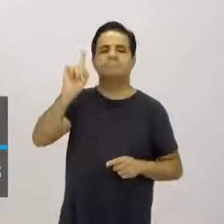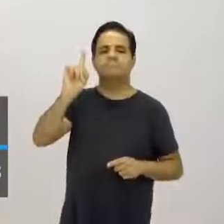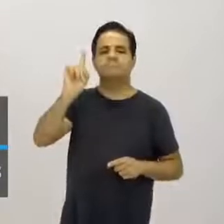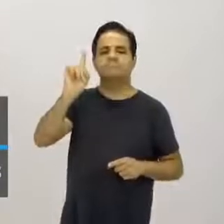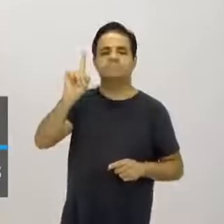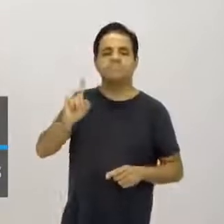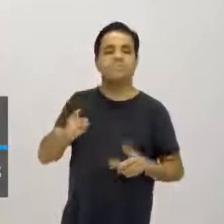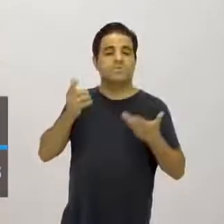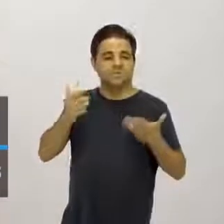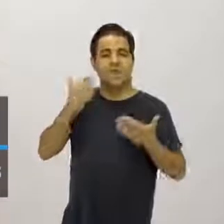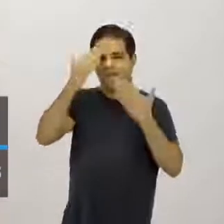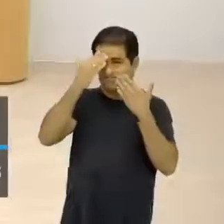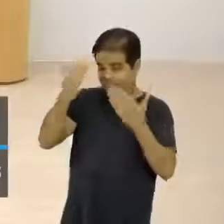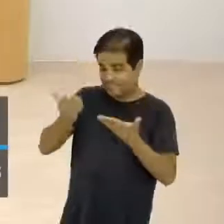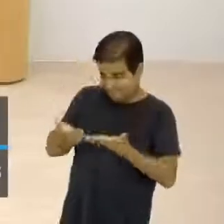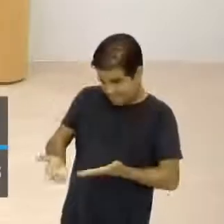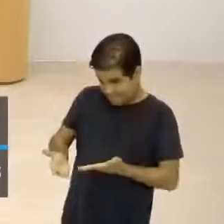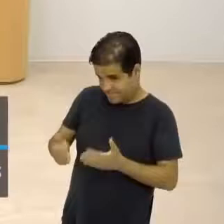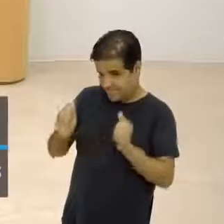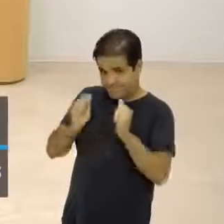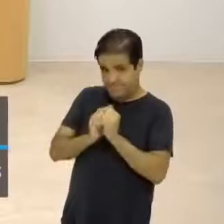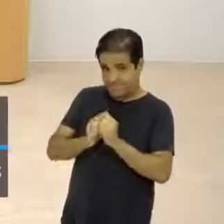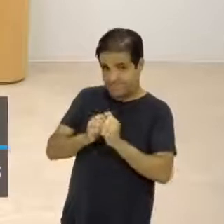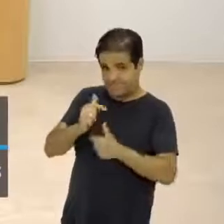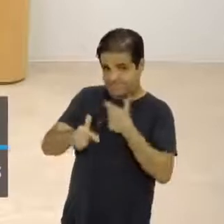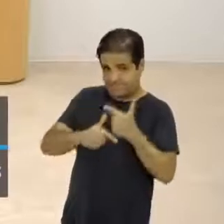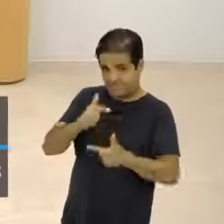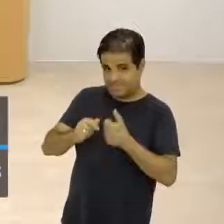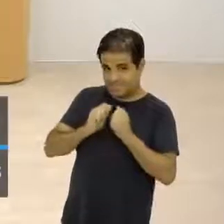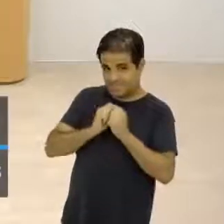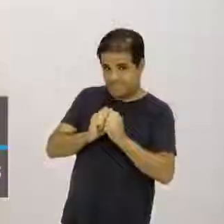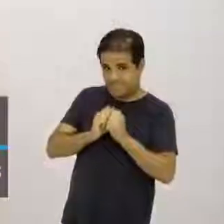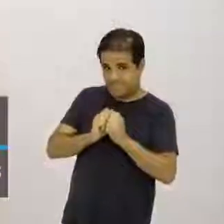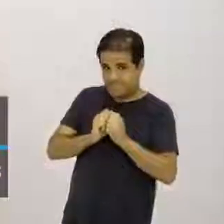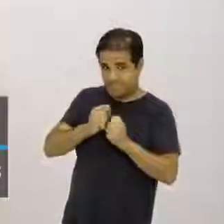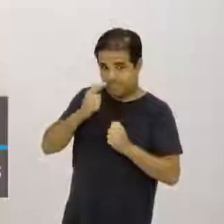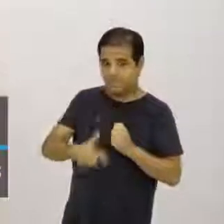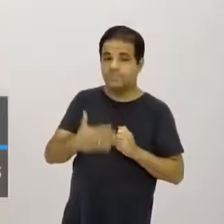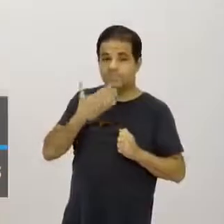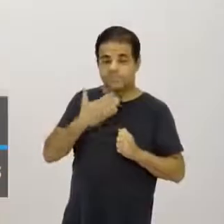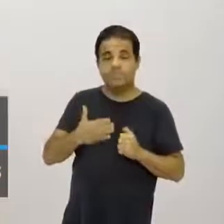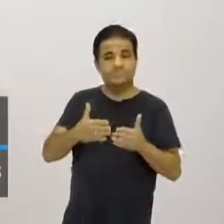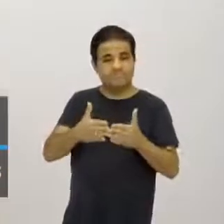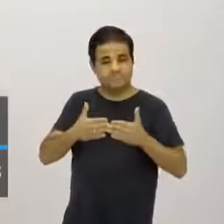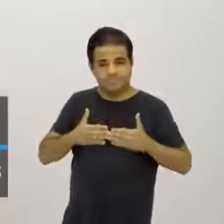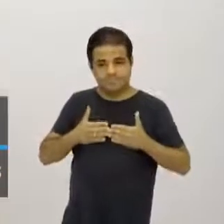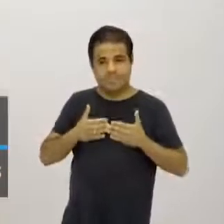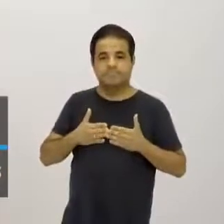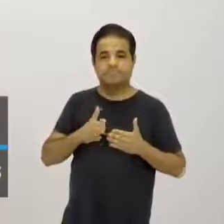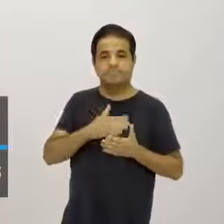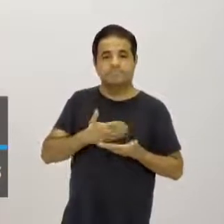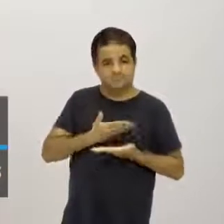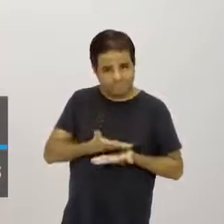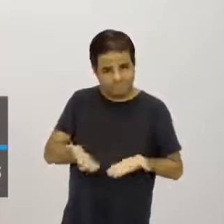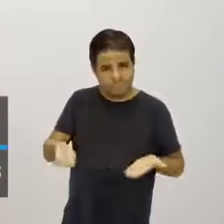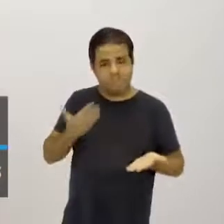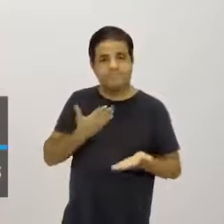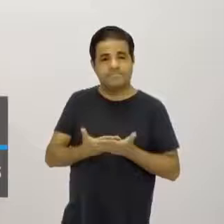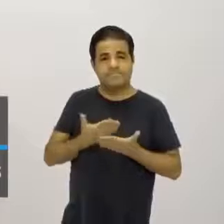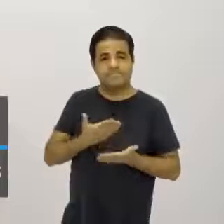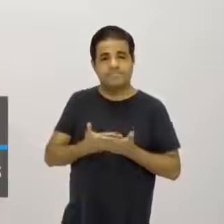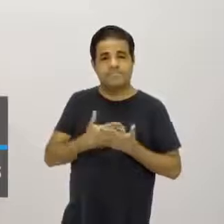aula agradecendo a Mafê, foi muito bacana trabalhar com ela, pedindo mais uma vez licença a dedicar essa aula para o meu